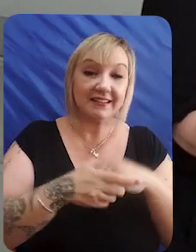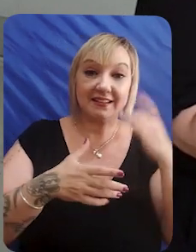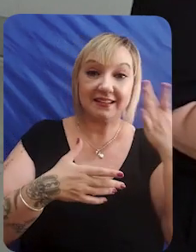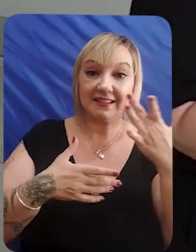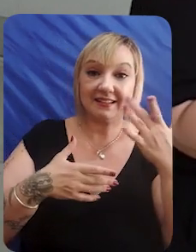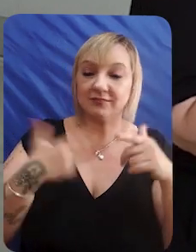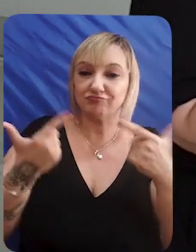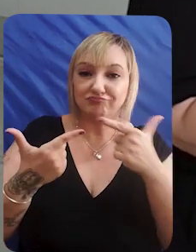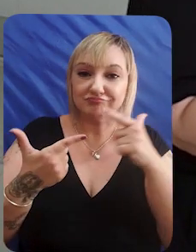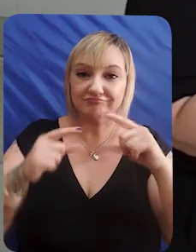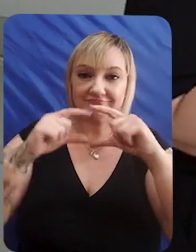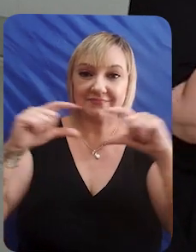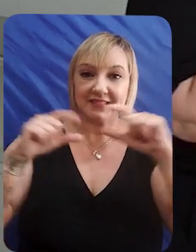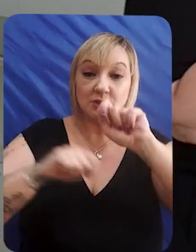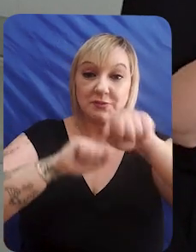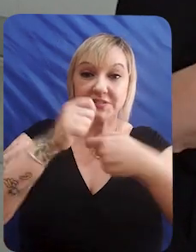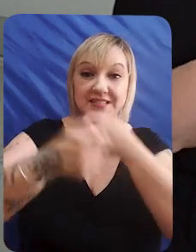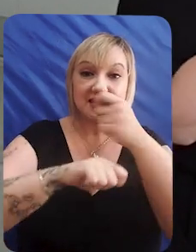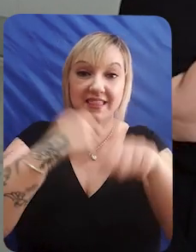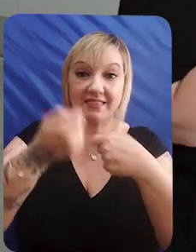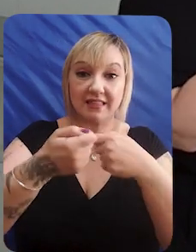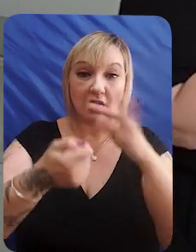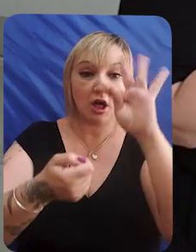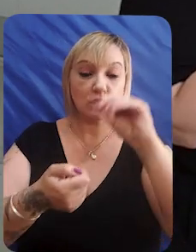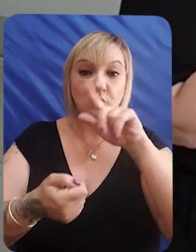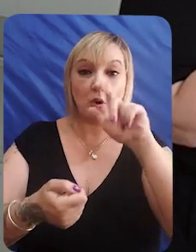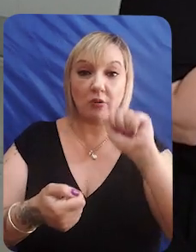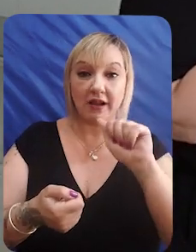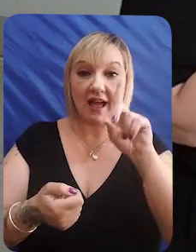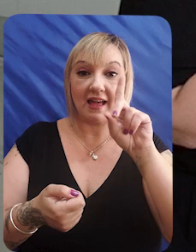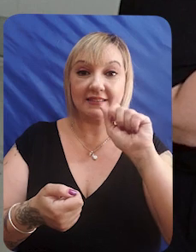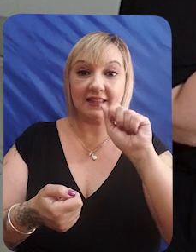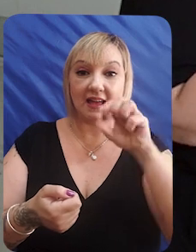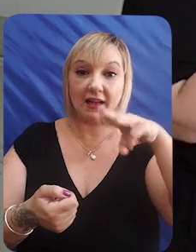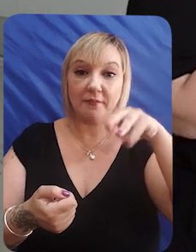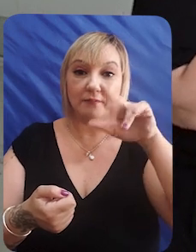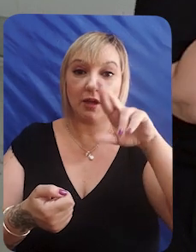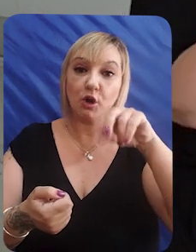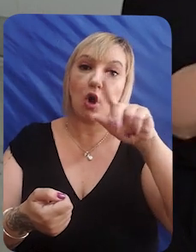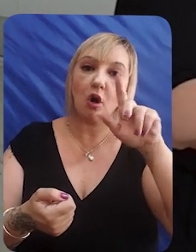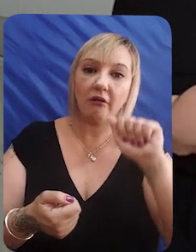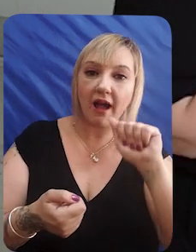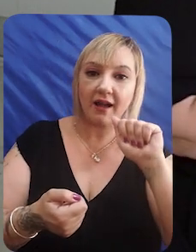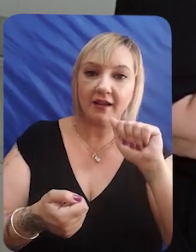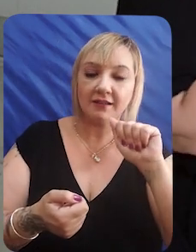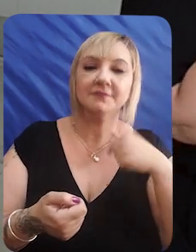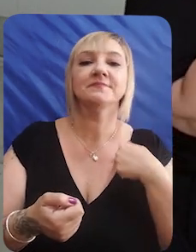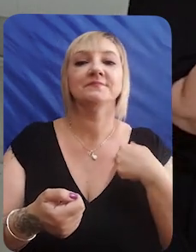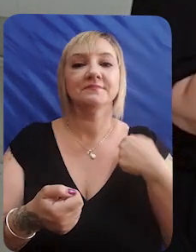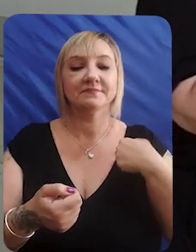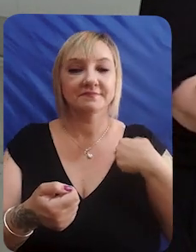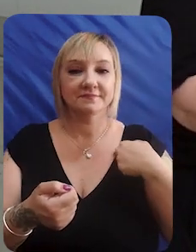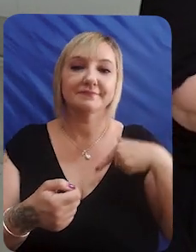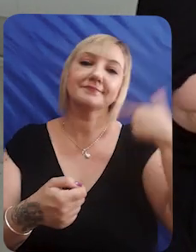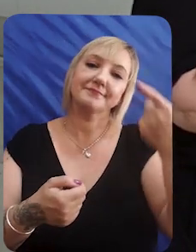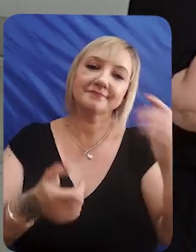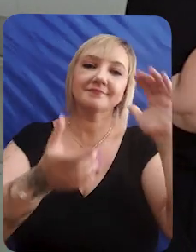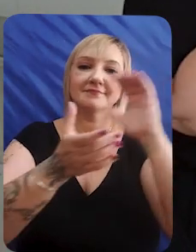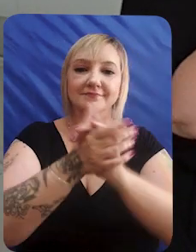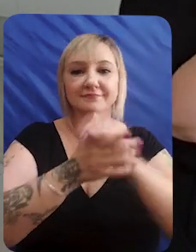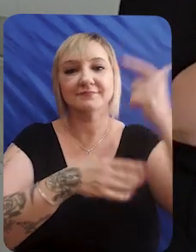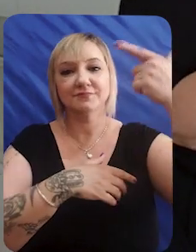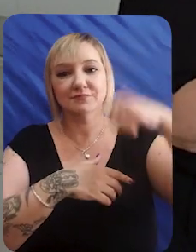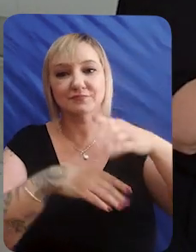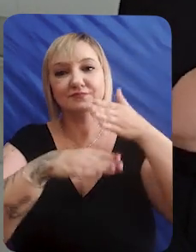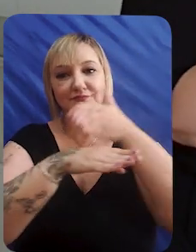Não pode, não tem. Não tem o sinal, a tonga da milonga não tem. Então, aí eu fui atrás, que foi a época que ele se casou de novo,